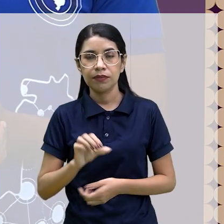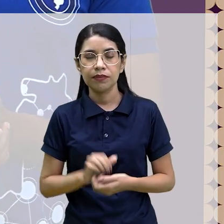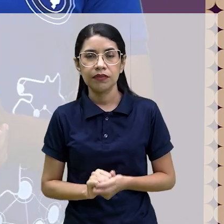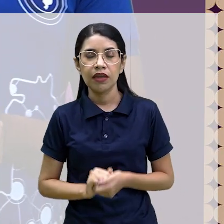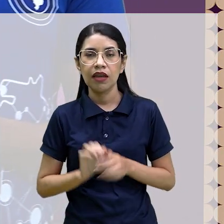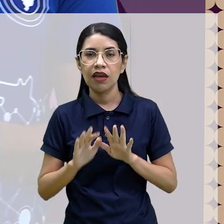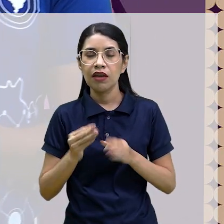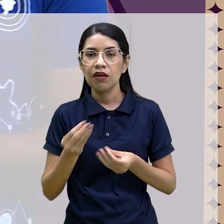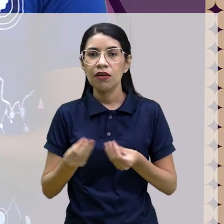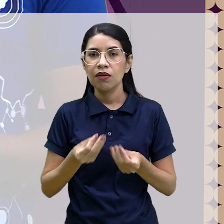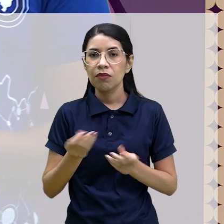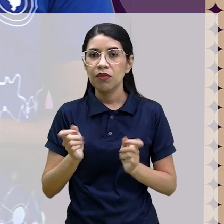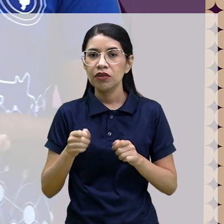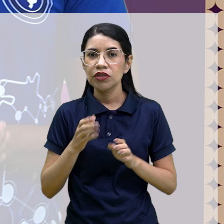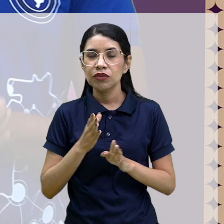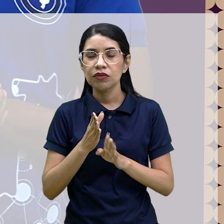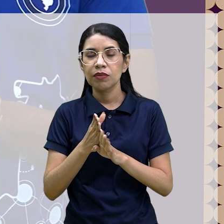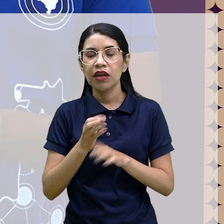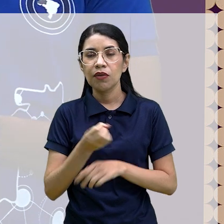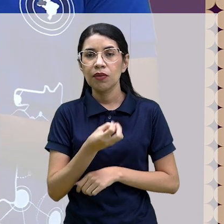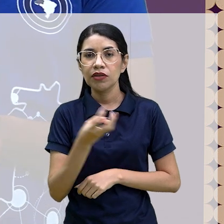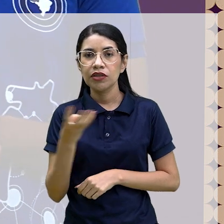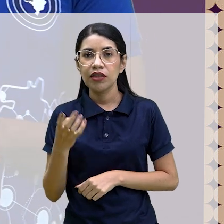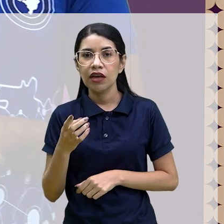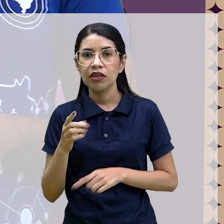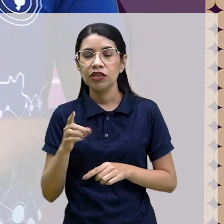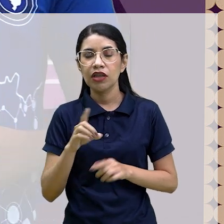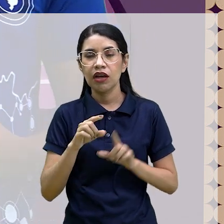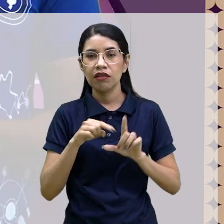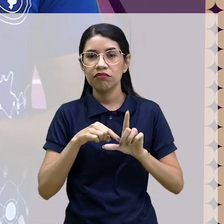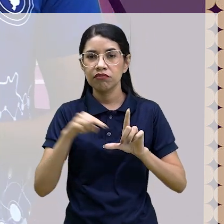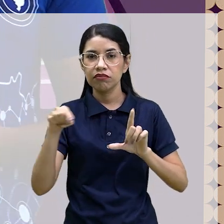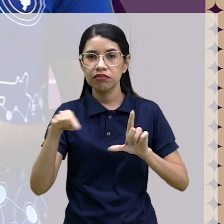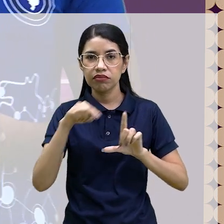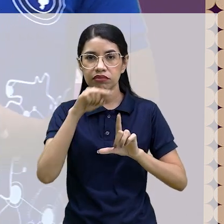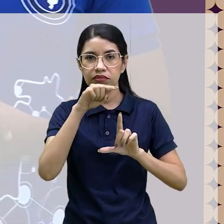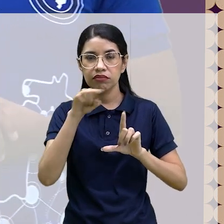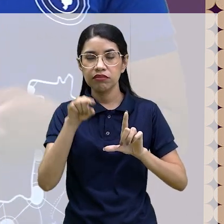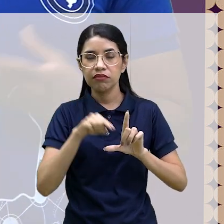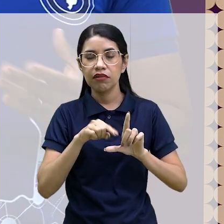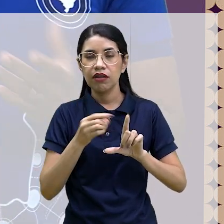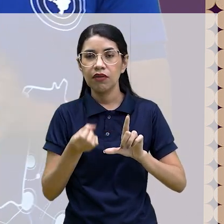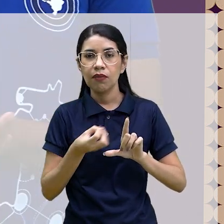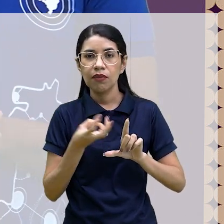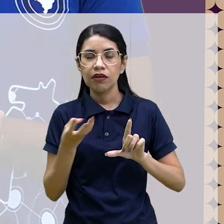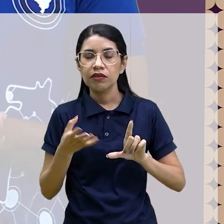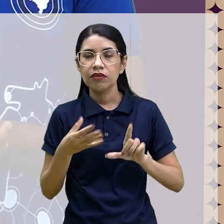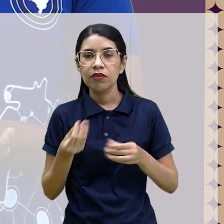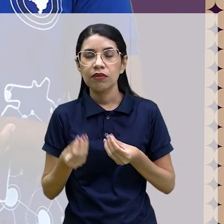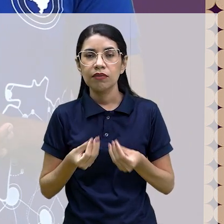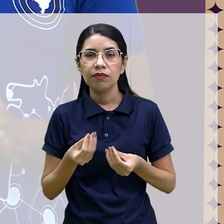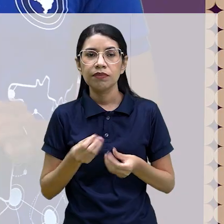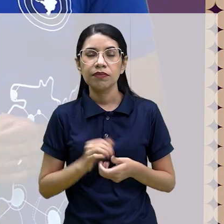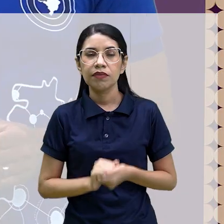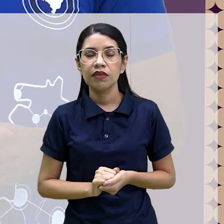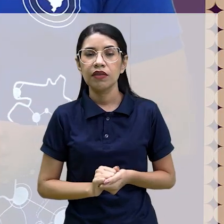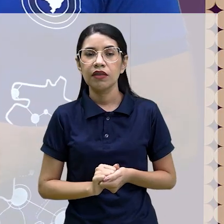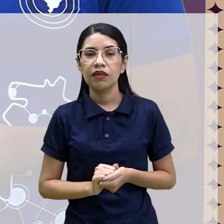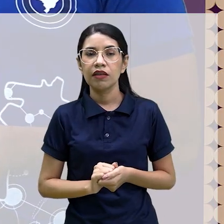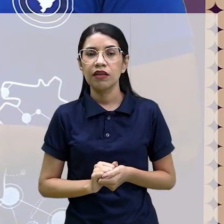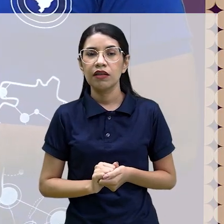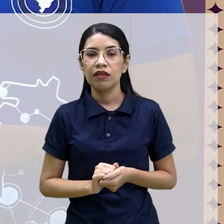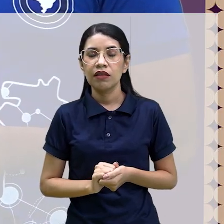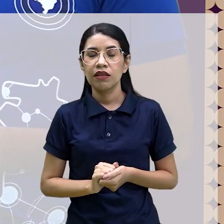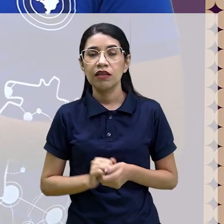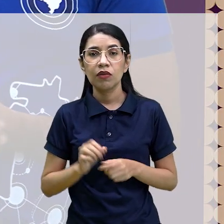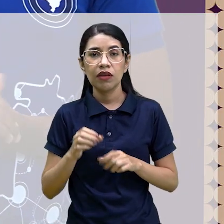como que eu faço para determinar o número de diagonais? Número de diagonais, né? Ela é determinada a partir